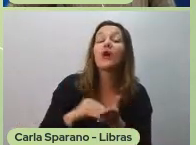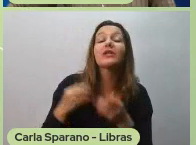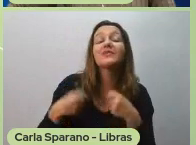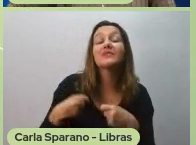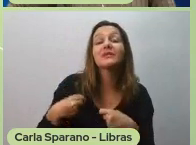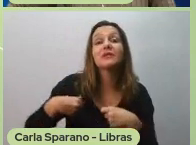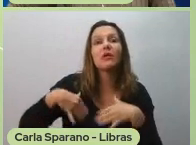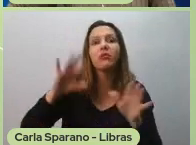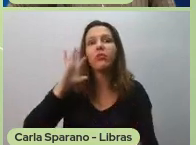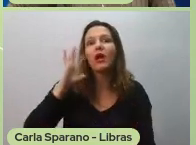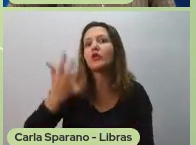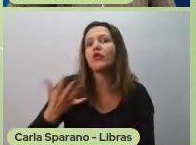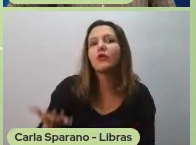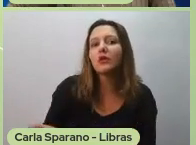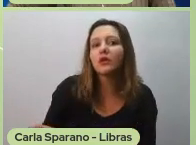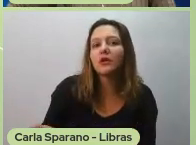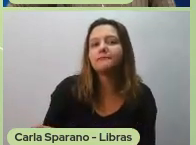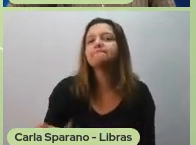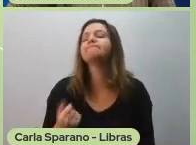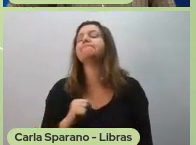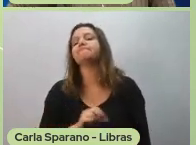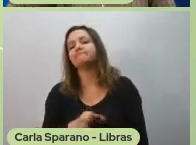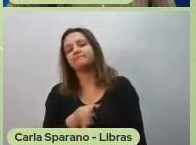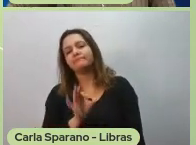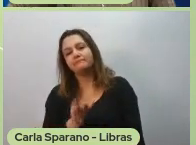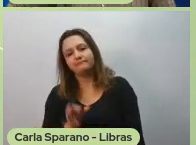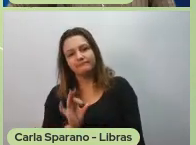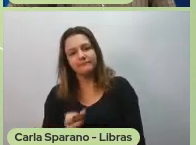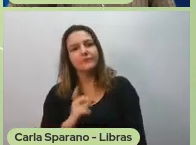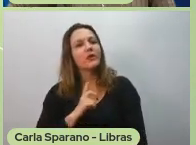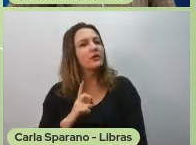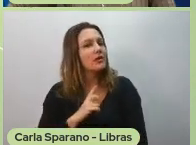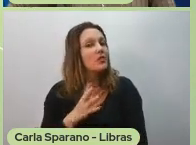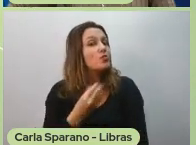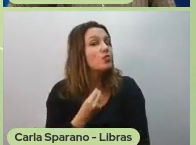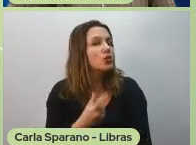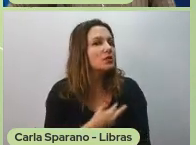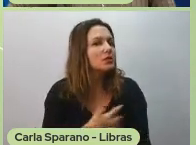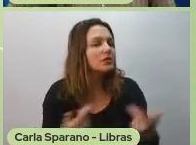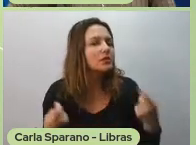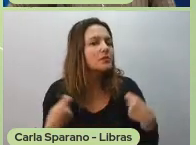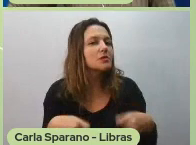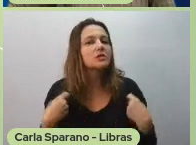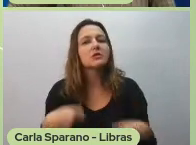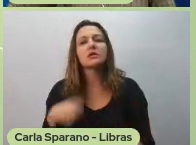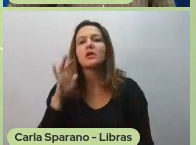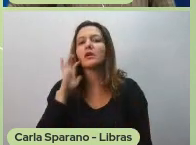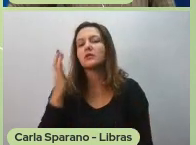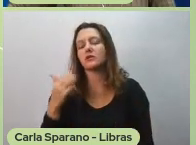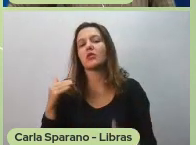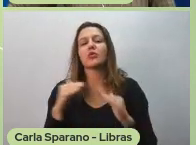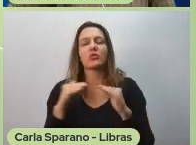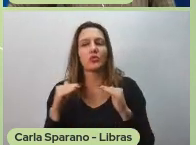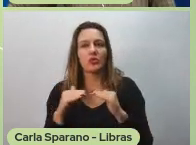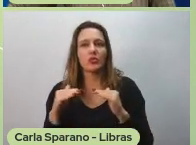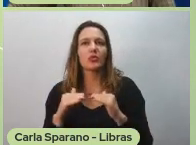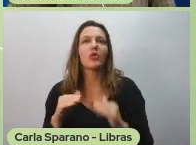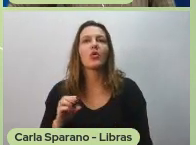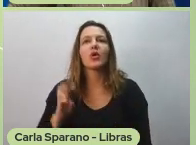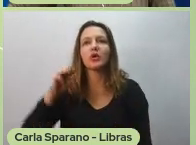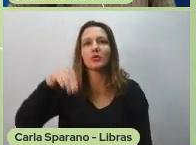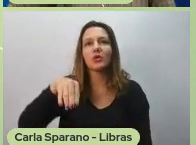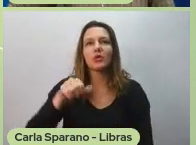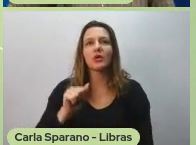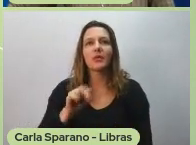Ainda tem muita coisa para ser resolvida, Samuel. Concordo plenamente com a Maíse. Não tem, isso é uma